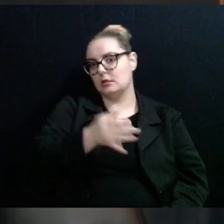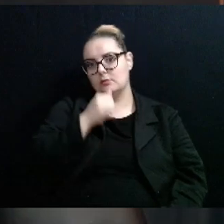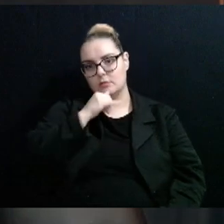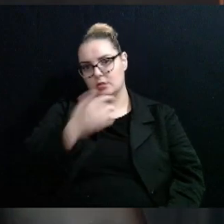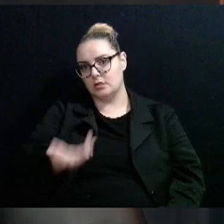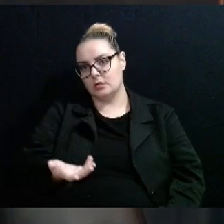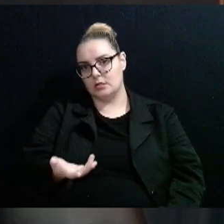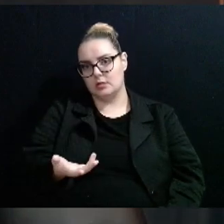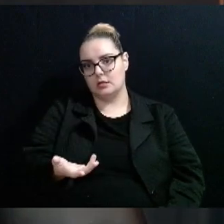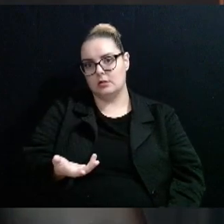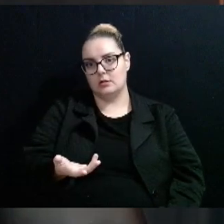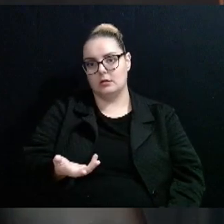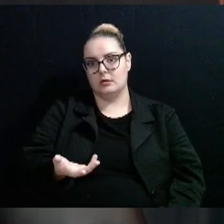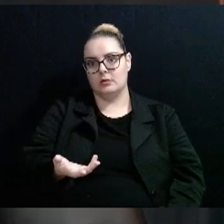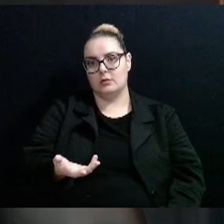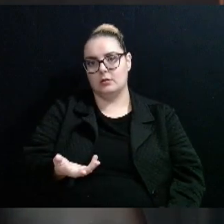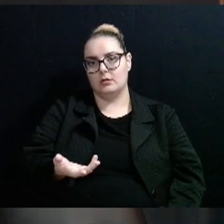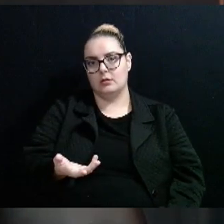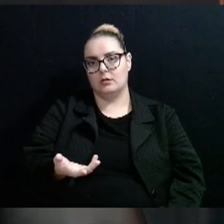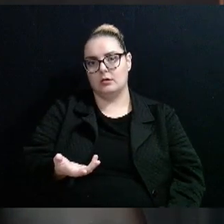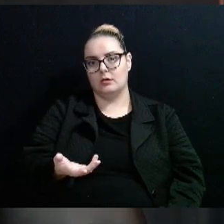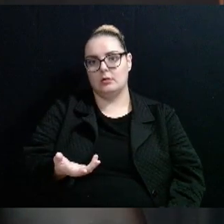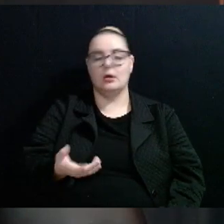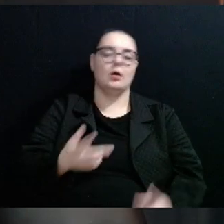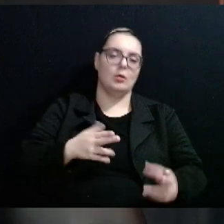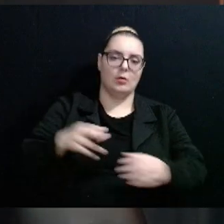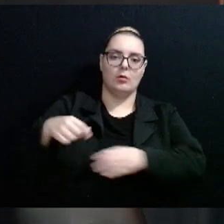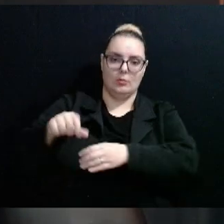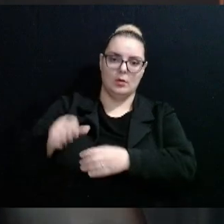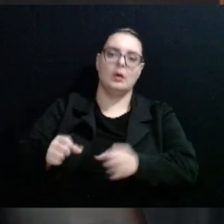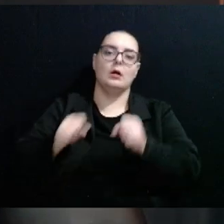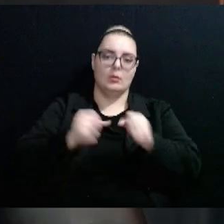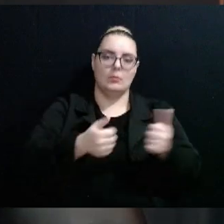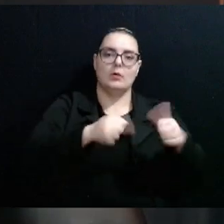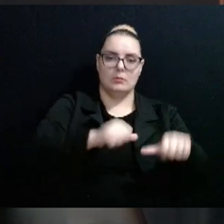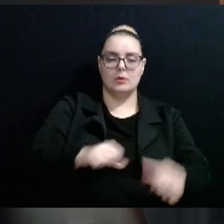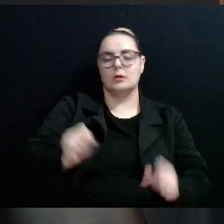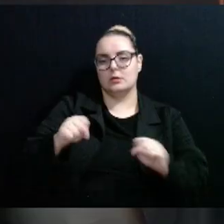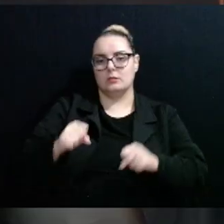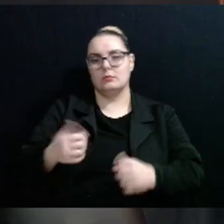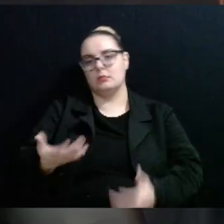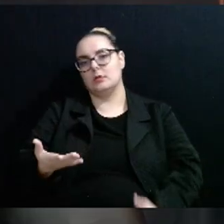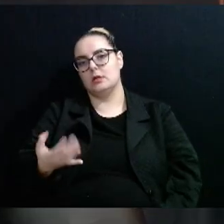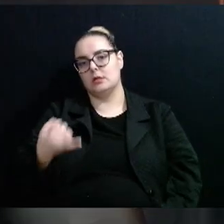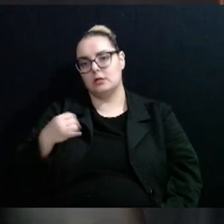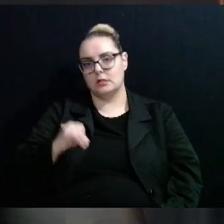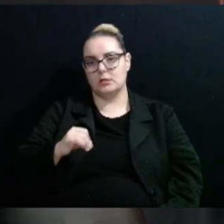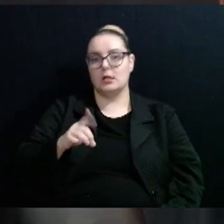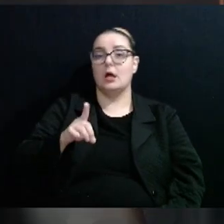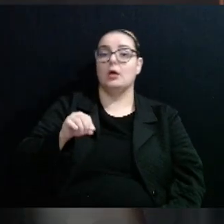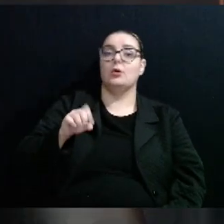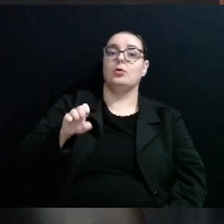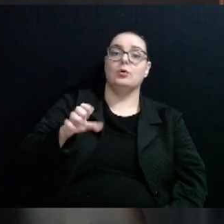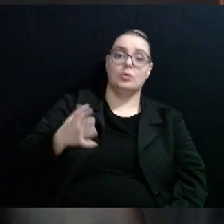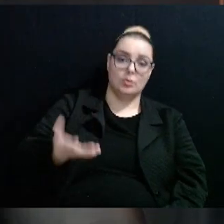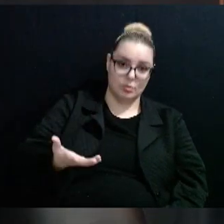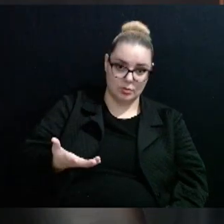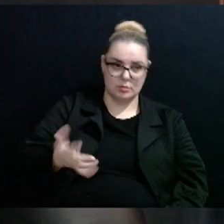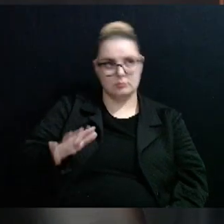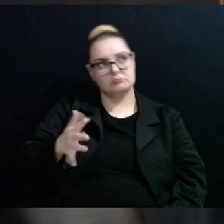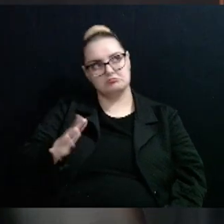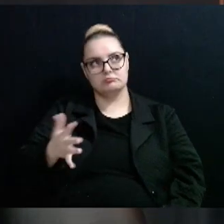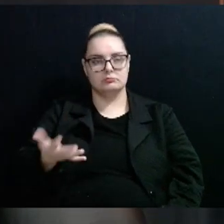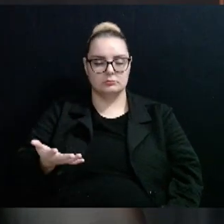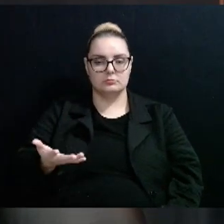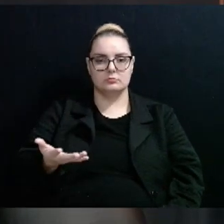menos equivalente a uma latinha, aí isso pode ser muito pior mesmo. Mas se você considerar a dose, né, de mais ou menos aí, que